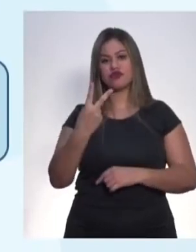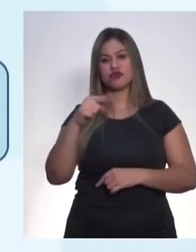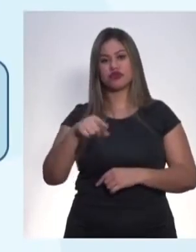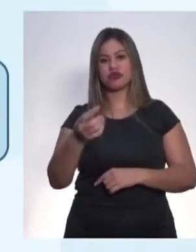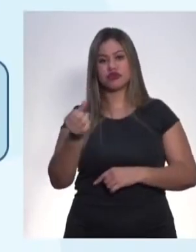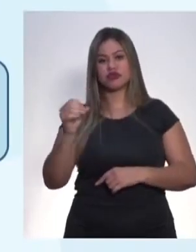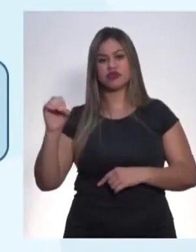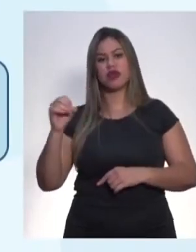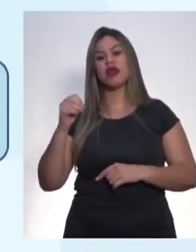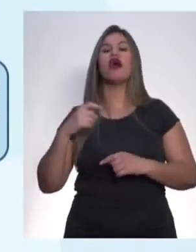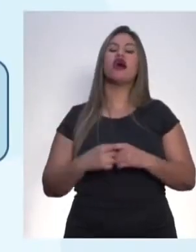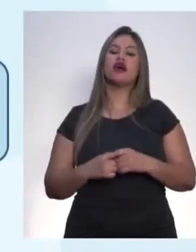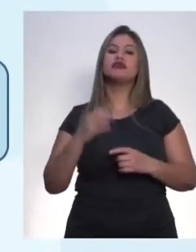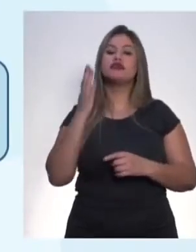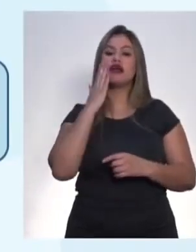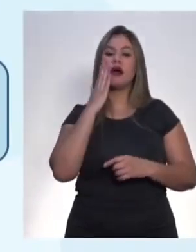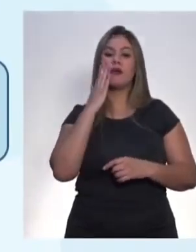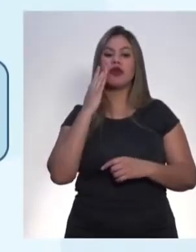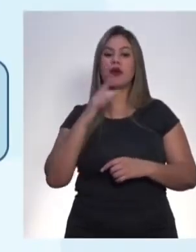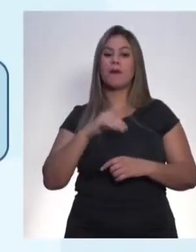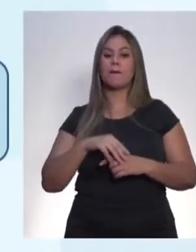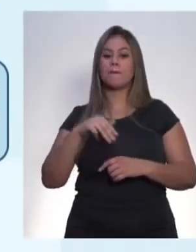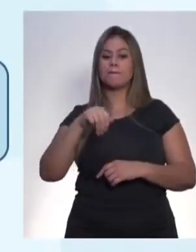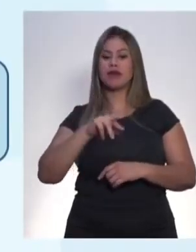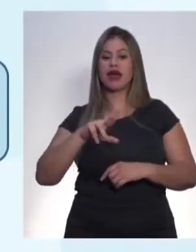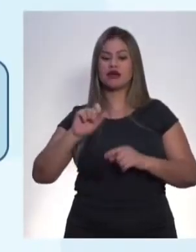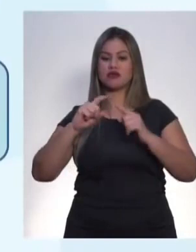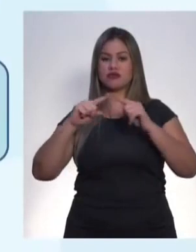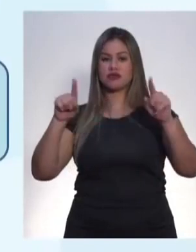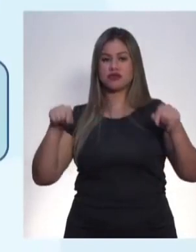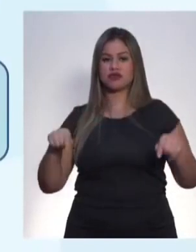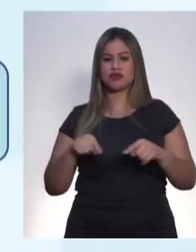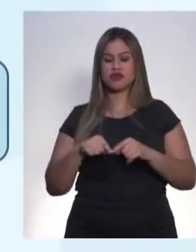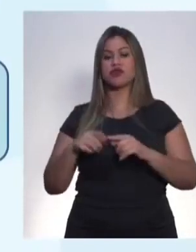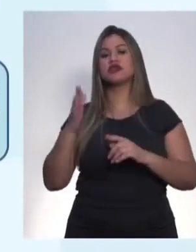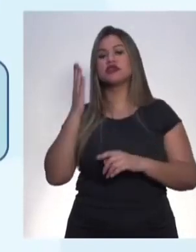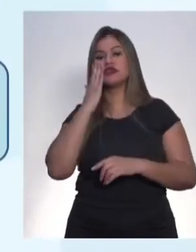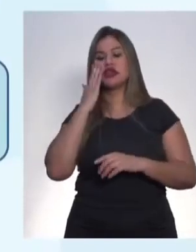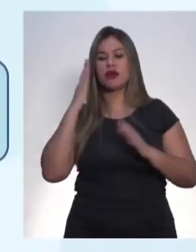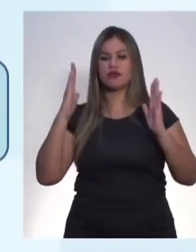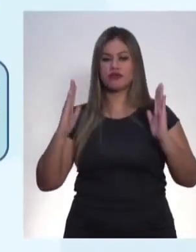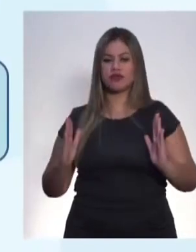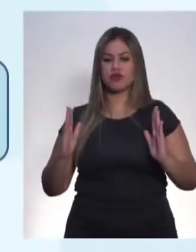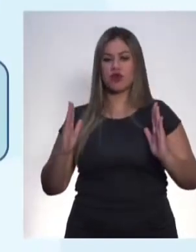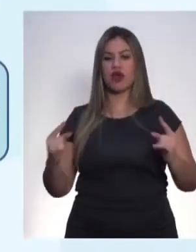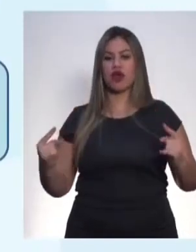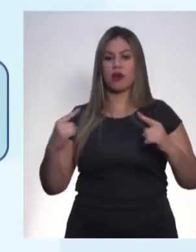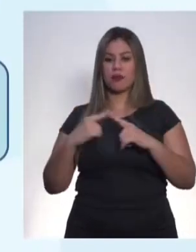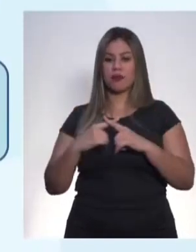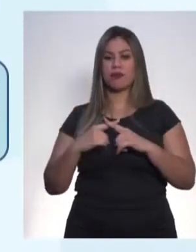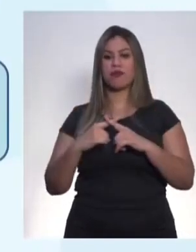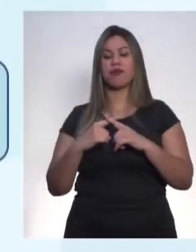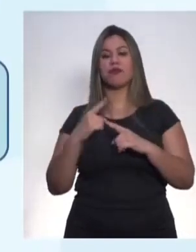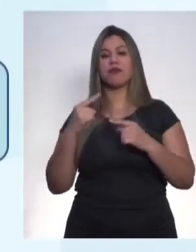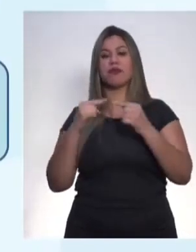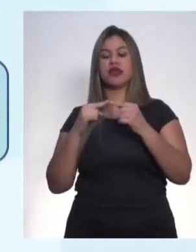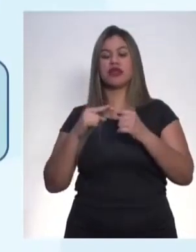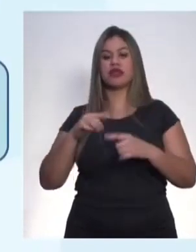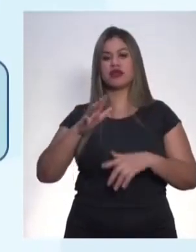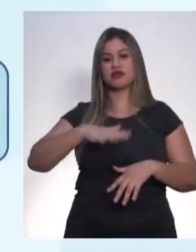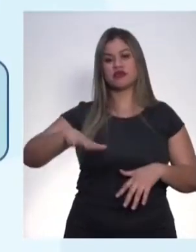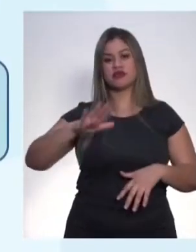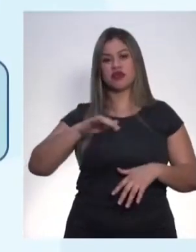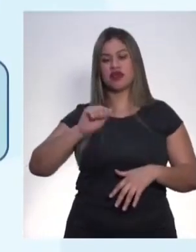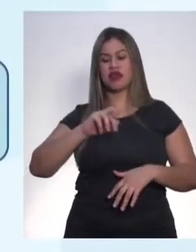tem o lote do Marcos, que é um retângulo. E você sabe que a multiplicação dos dois lados vai dar a área. Então, você vai montar uma